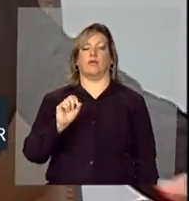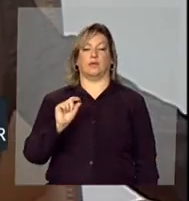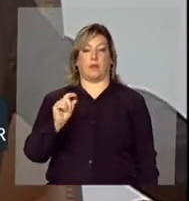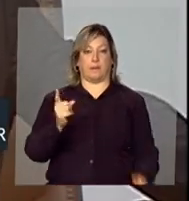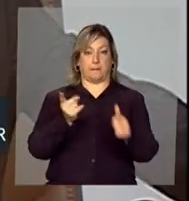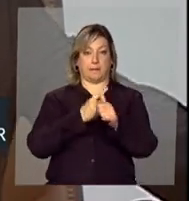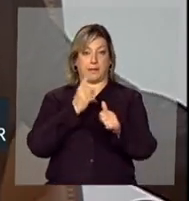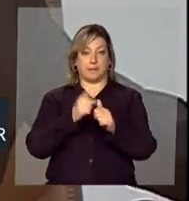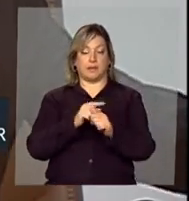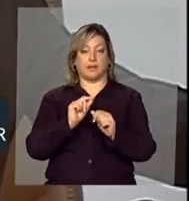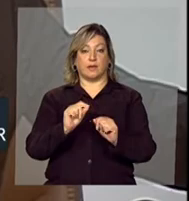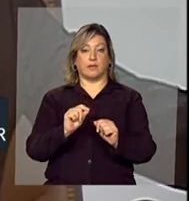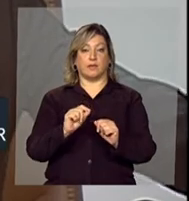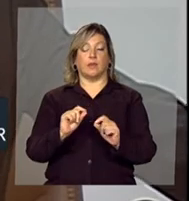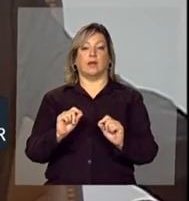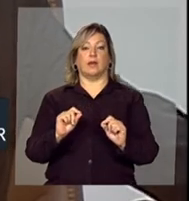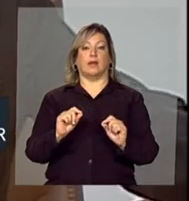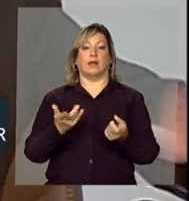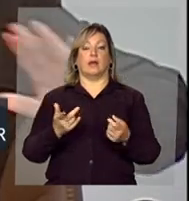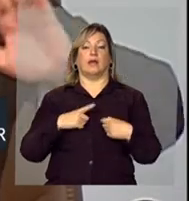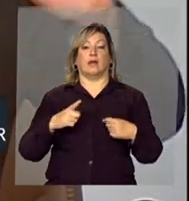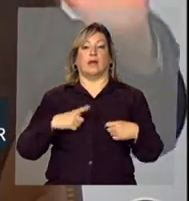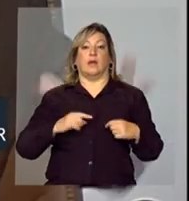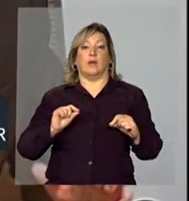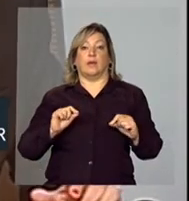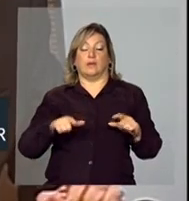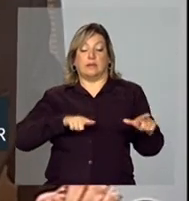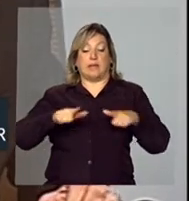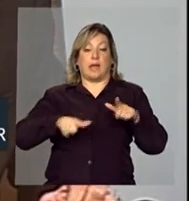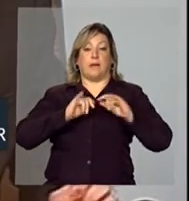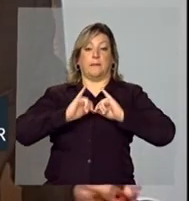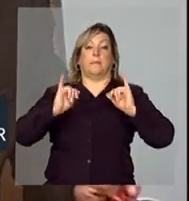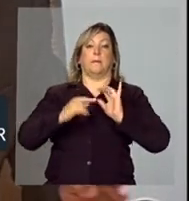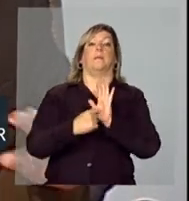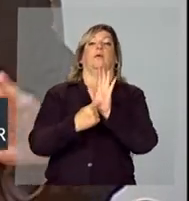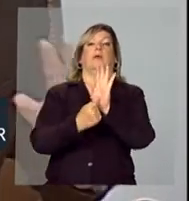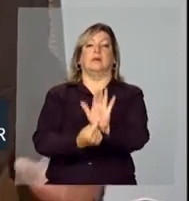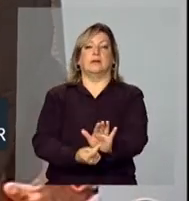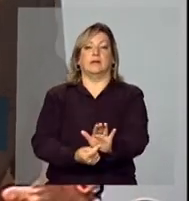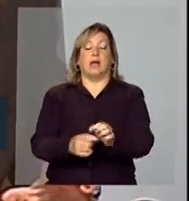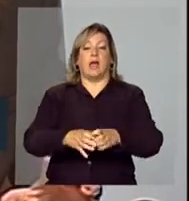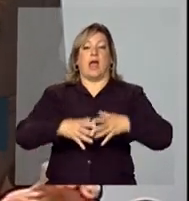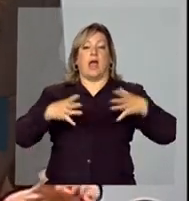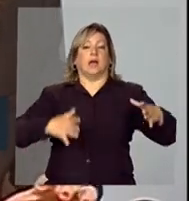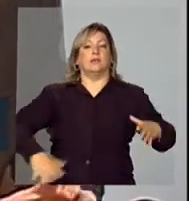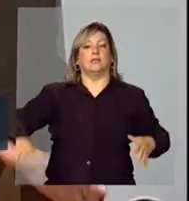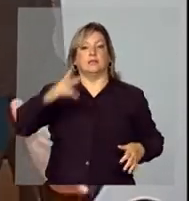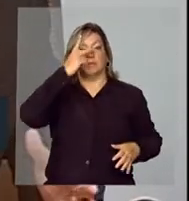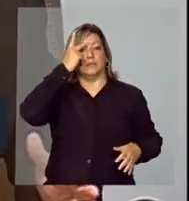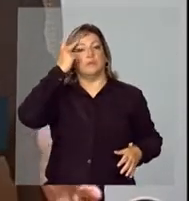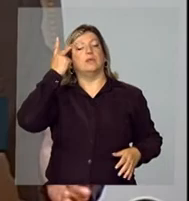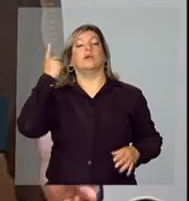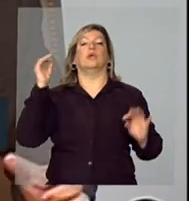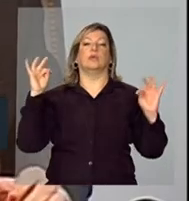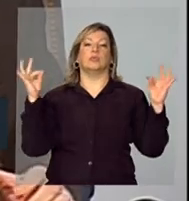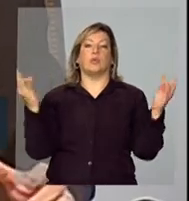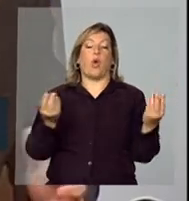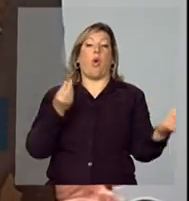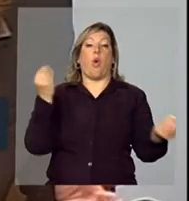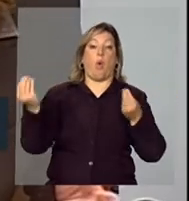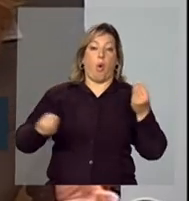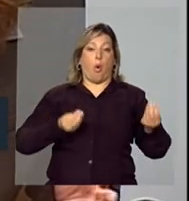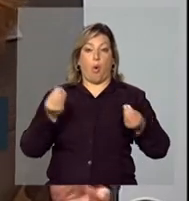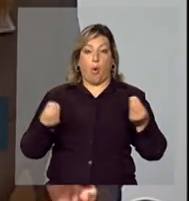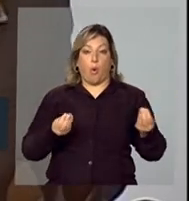primeiro é da publicidade de uma maneira ampla para toda a população de Como se